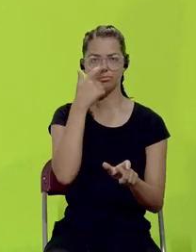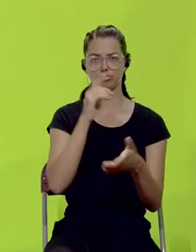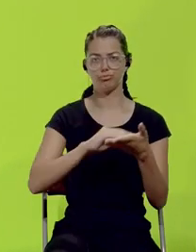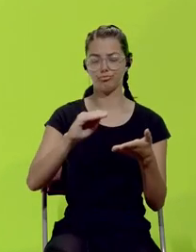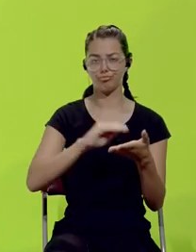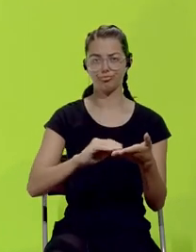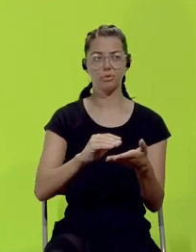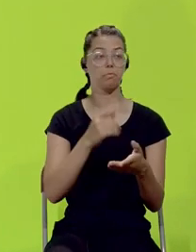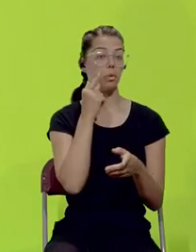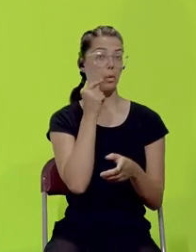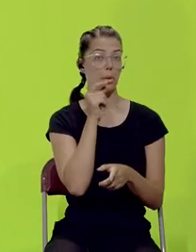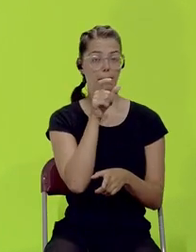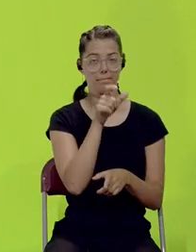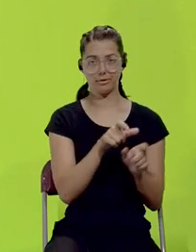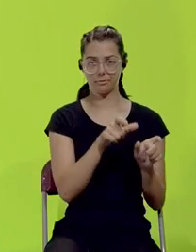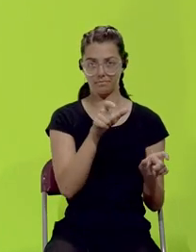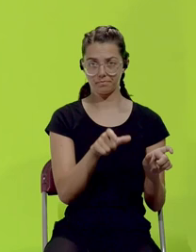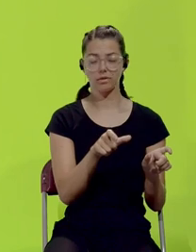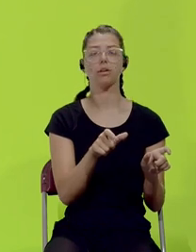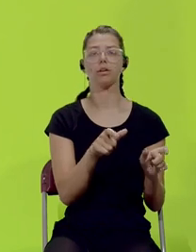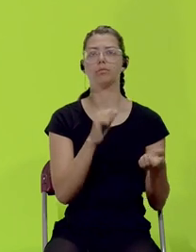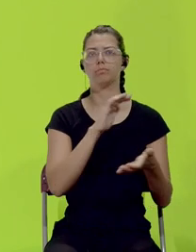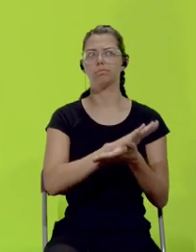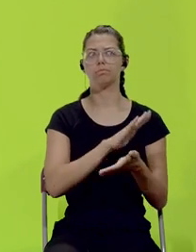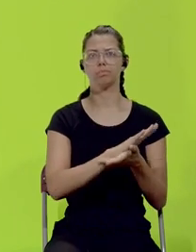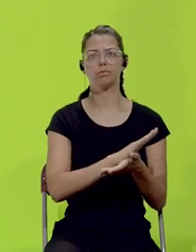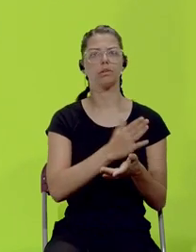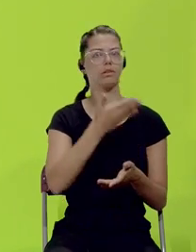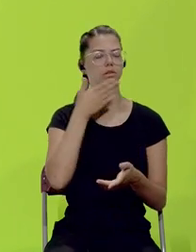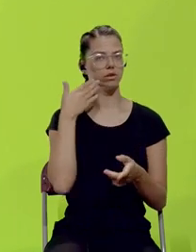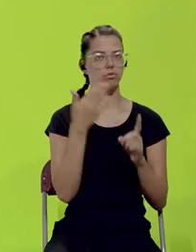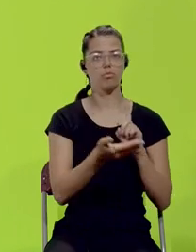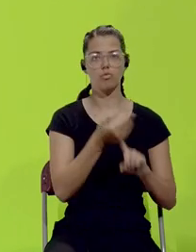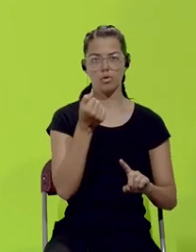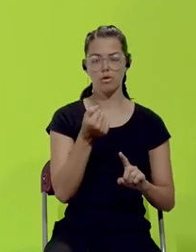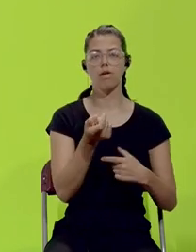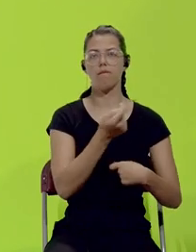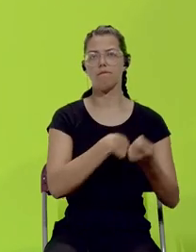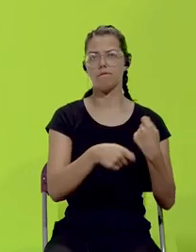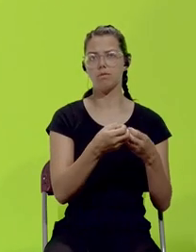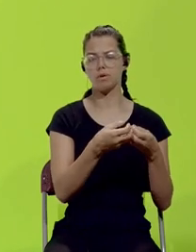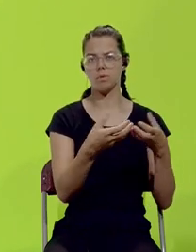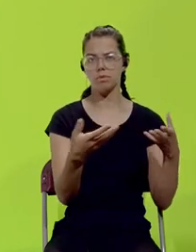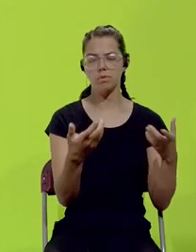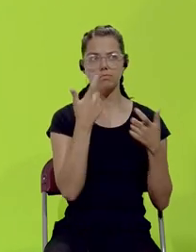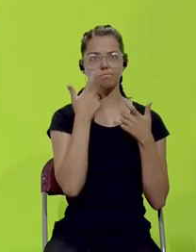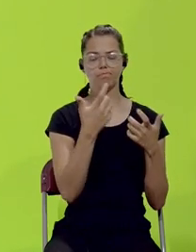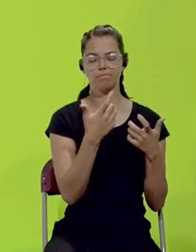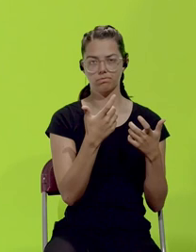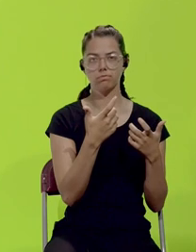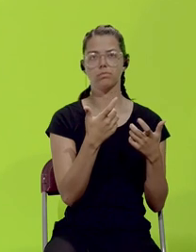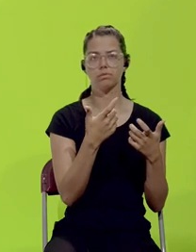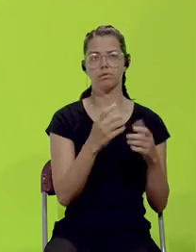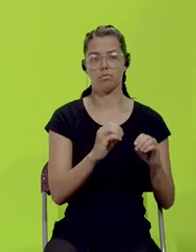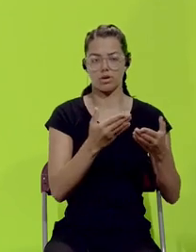homens conseguem ser publicados mais cedo e têm mais vendas e maior visibilidade, não só no início, como depois ao